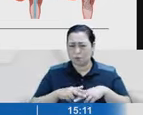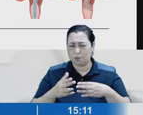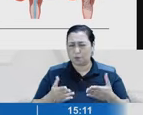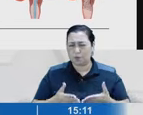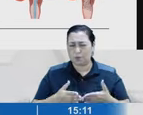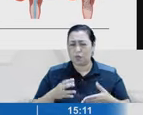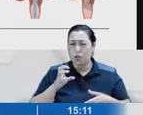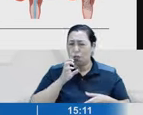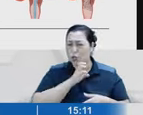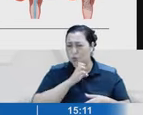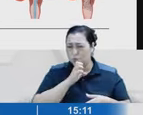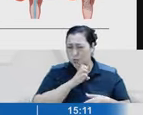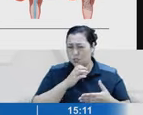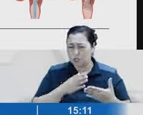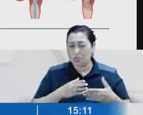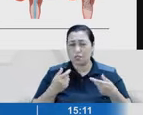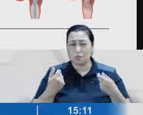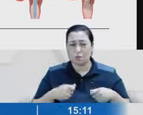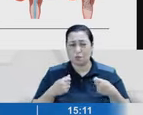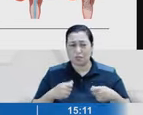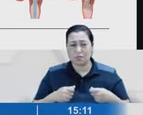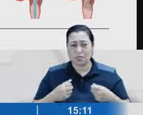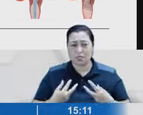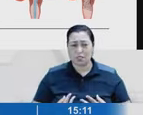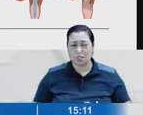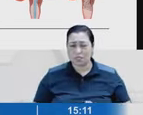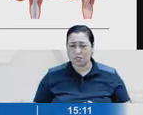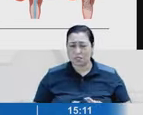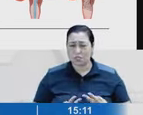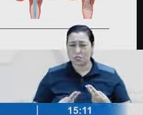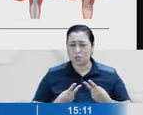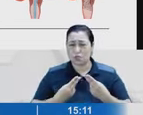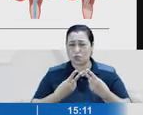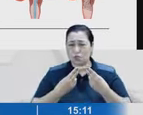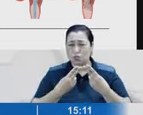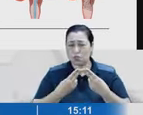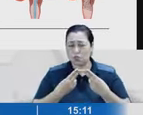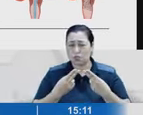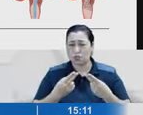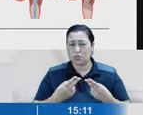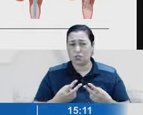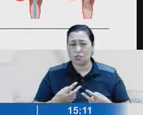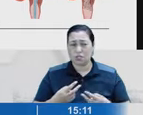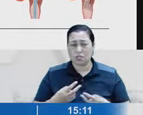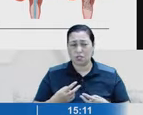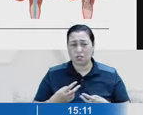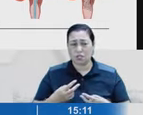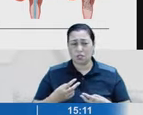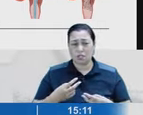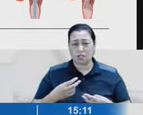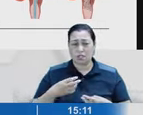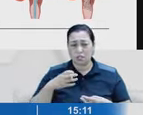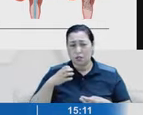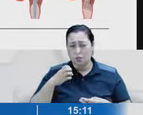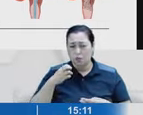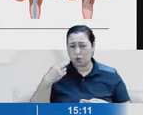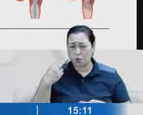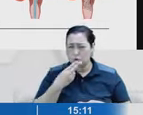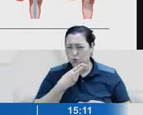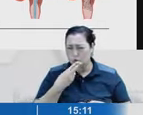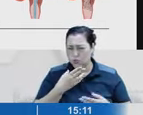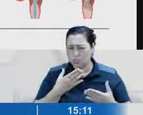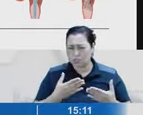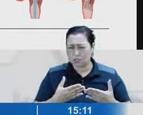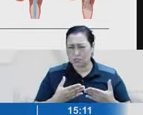de emergência e há necessidade de uma cirurgia de urgência, né? Ou aquele tumor obstrutivo, aquele que o paciente não